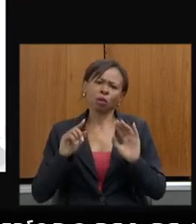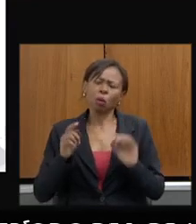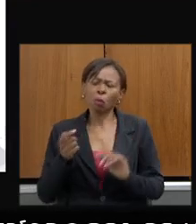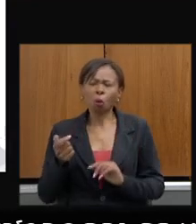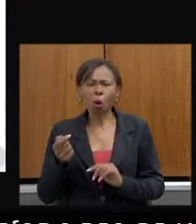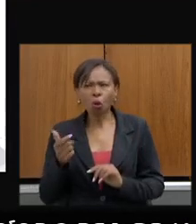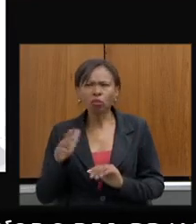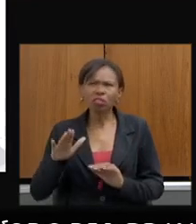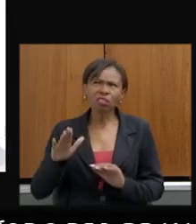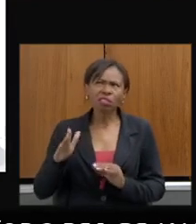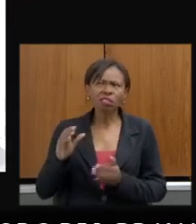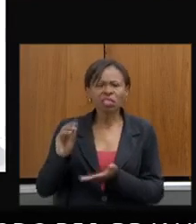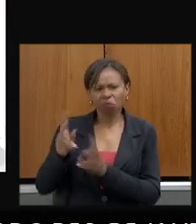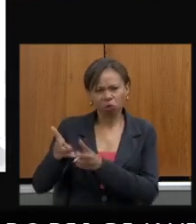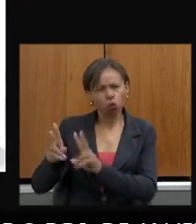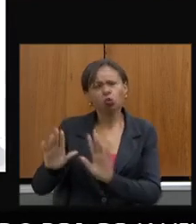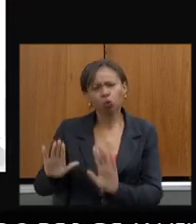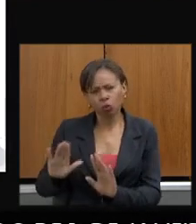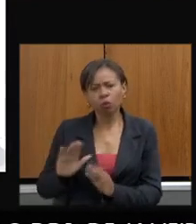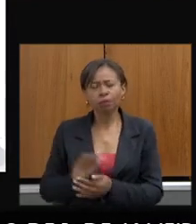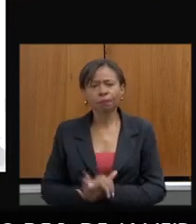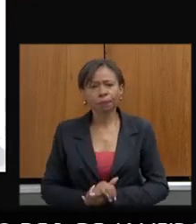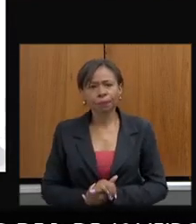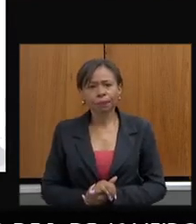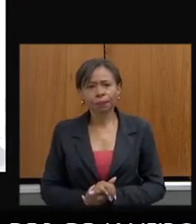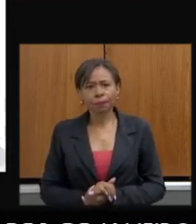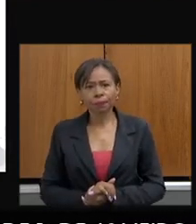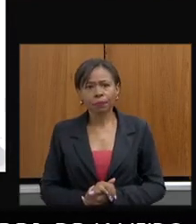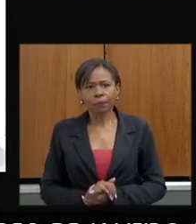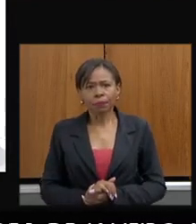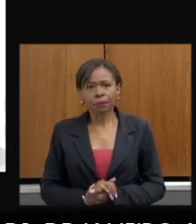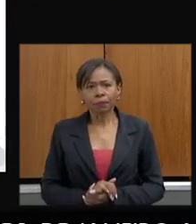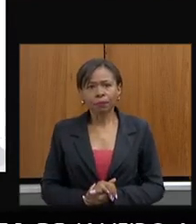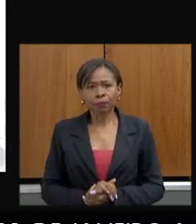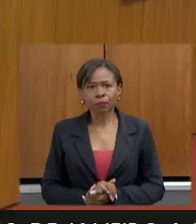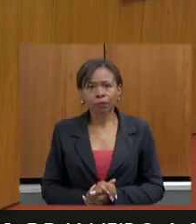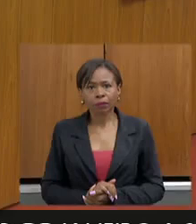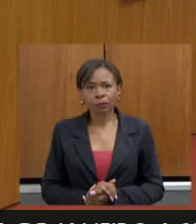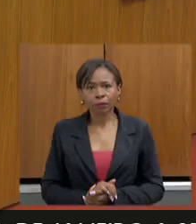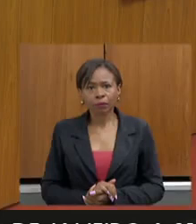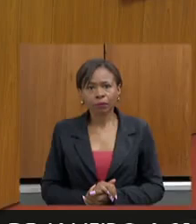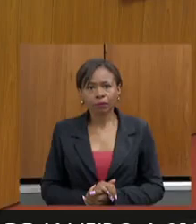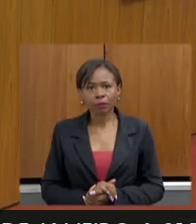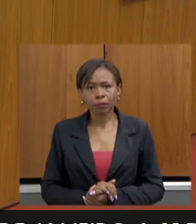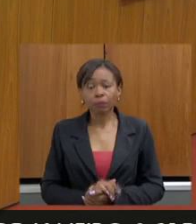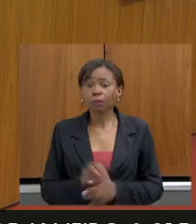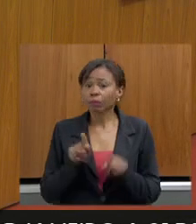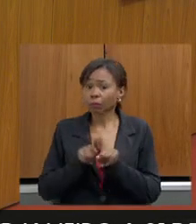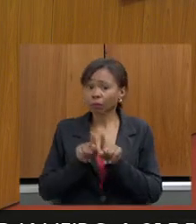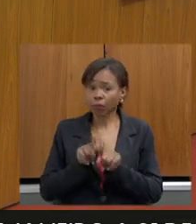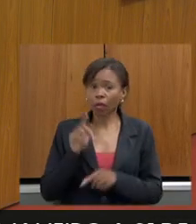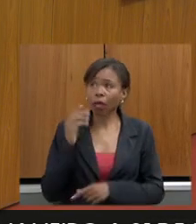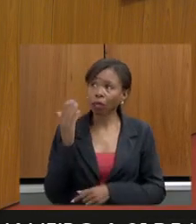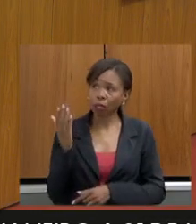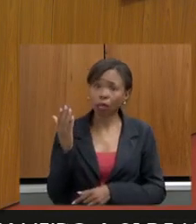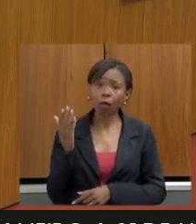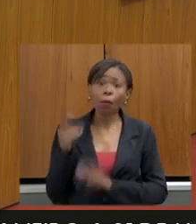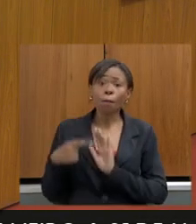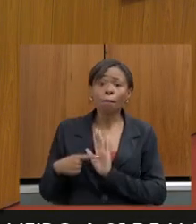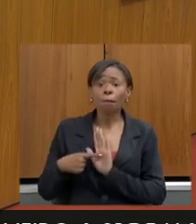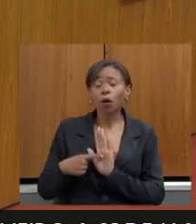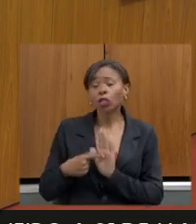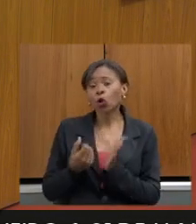poucos carros é muito muito aproximada pode passar tá aqui nós temos aquisição de armamento